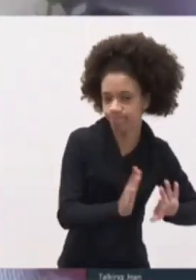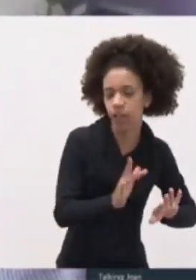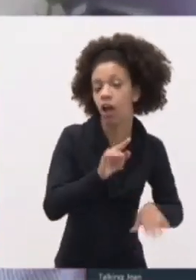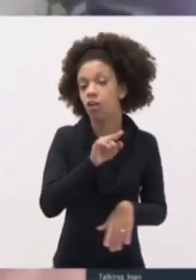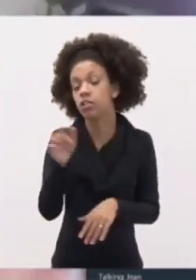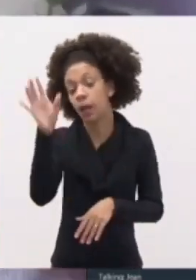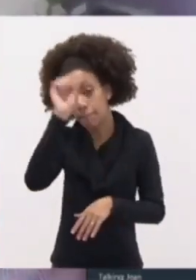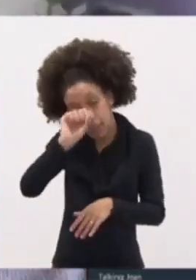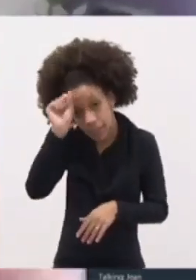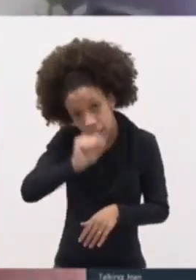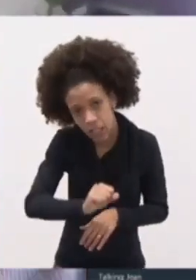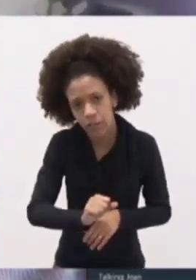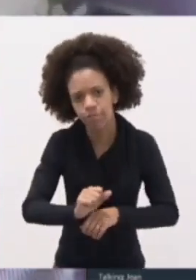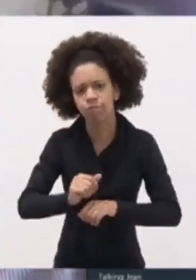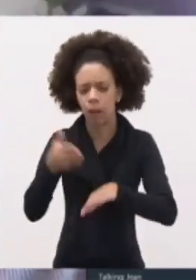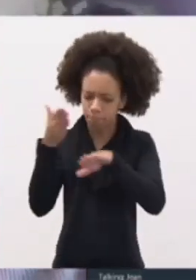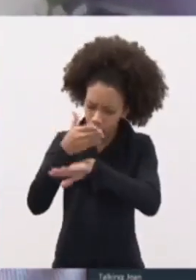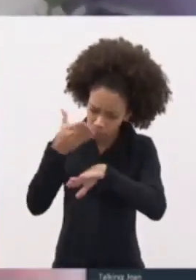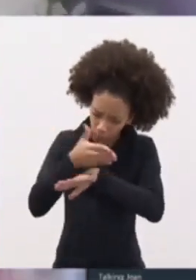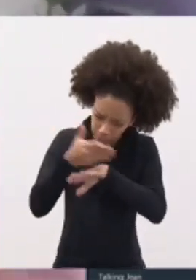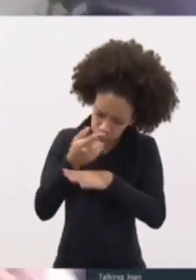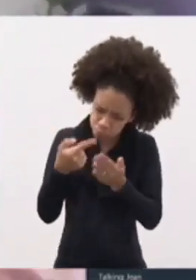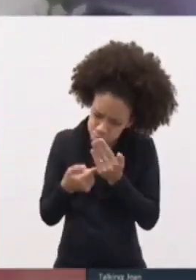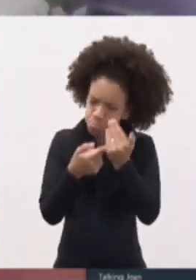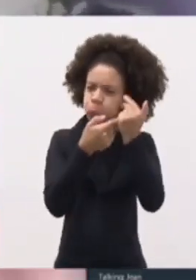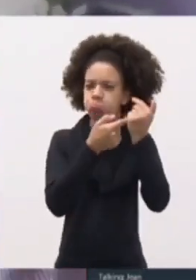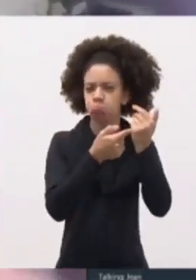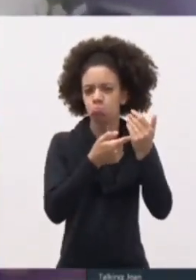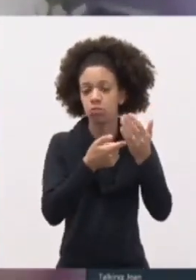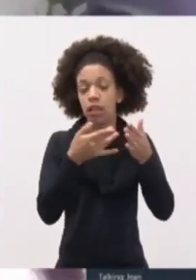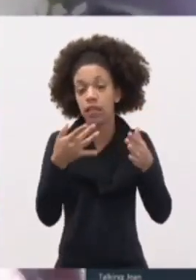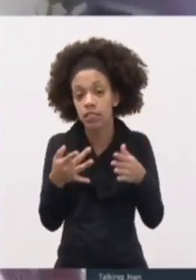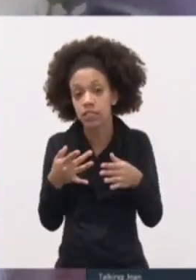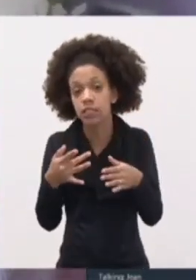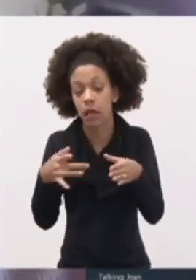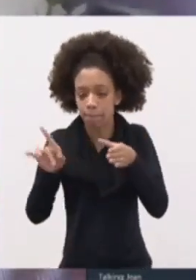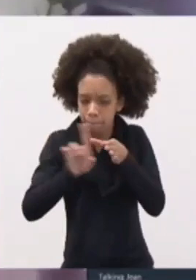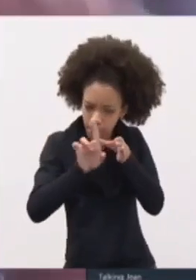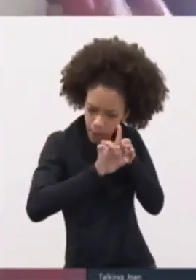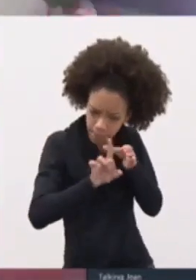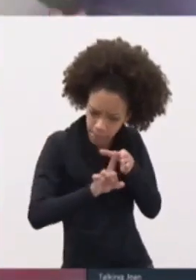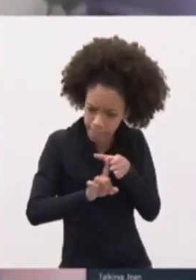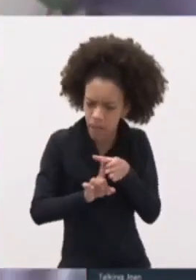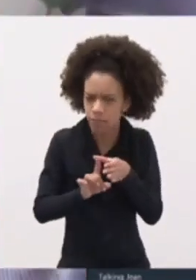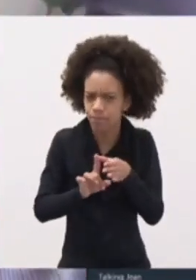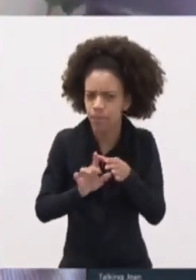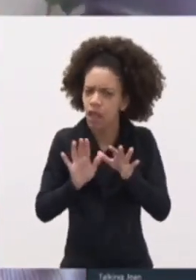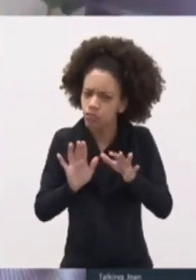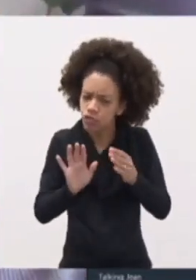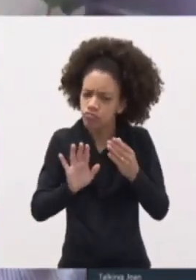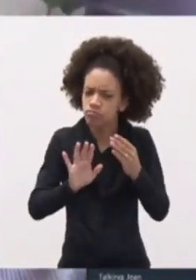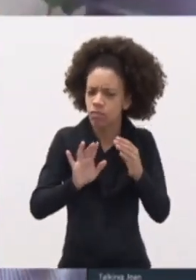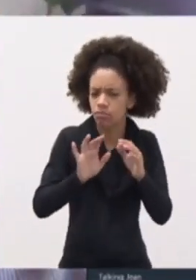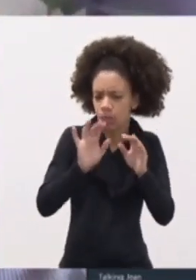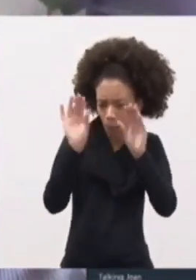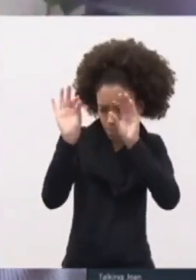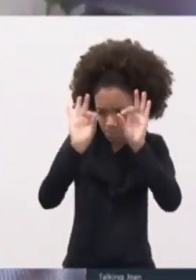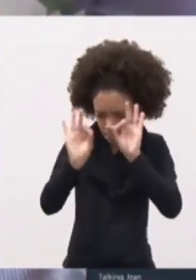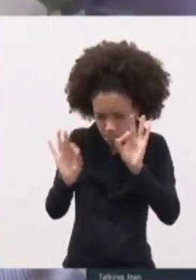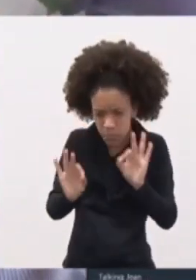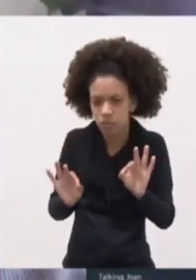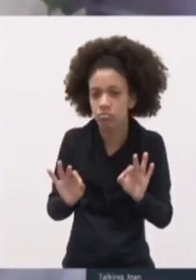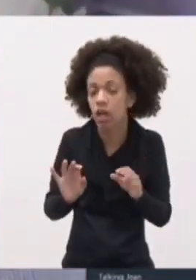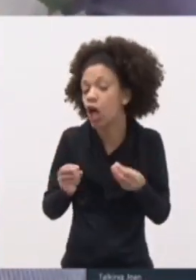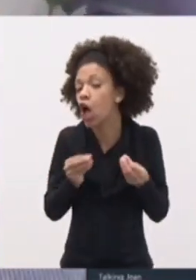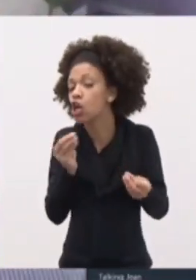aprender, vai mexer cada vez mais no digital e essas competências estão mais imbricadas. A gente separa para poder mostrar para vocês como avançar,